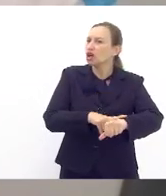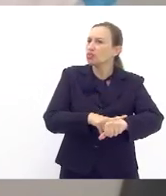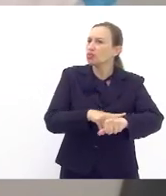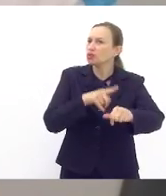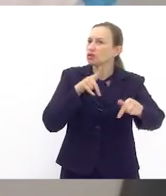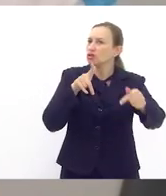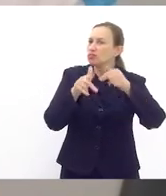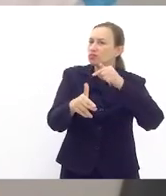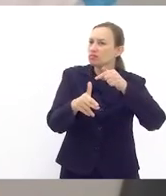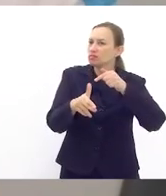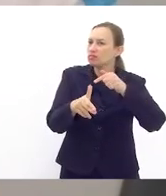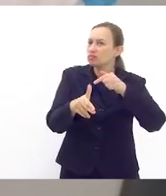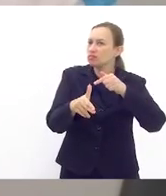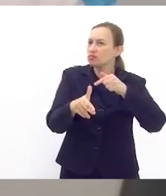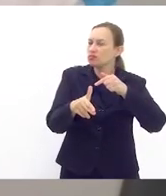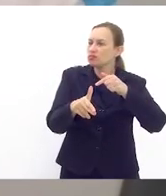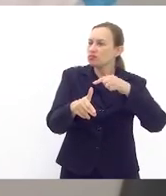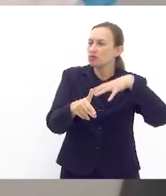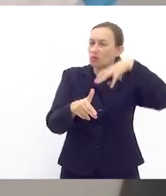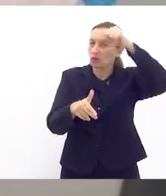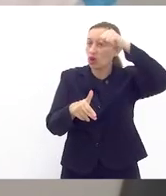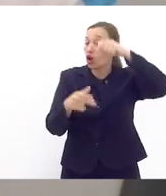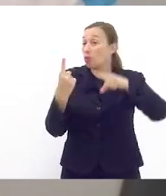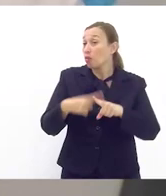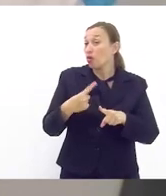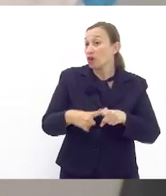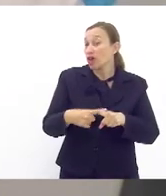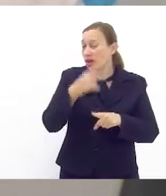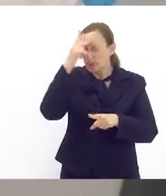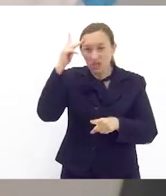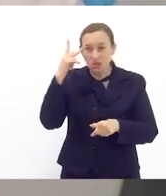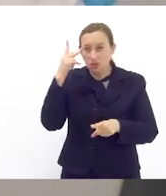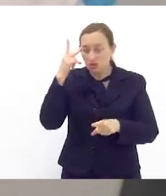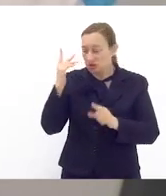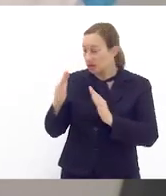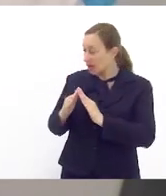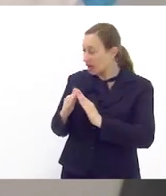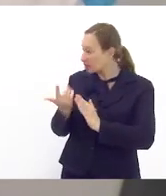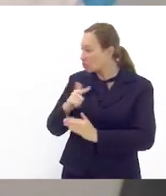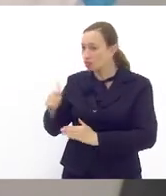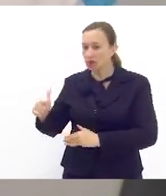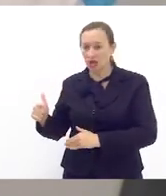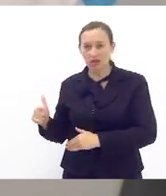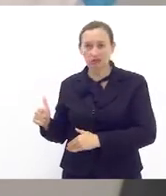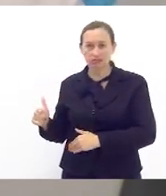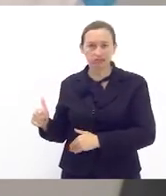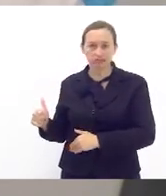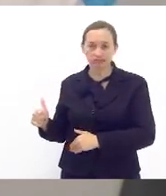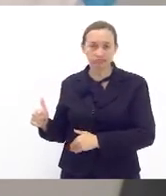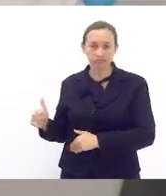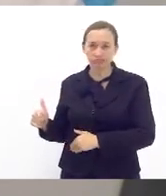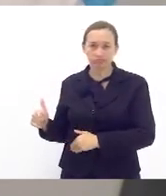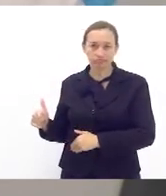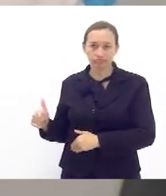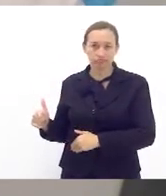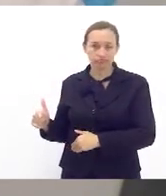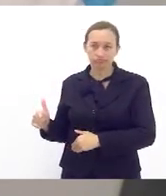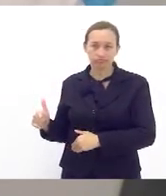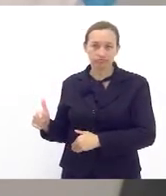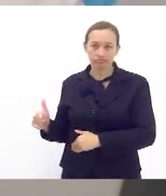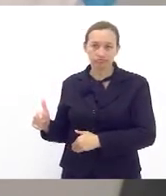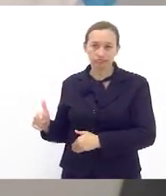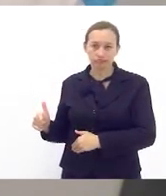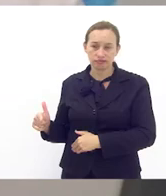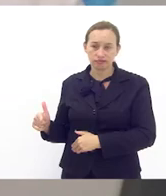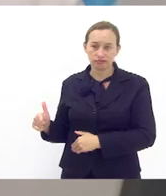interrupção de energia porque o consumidor não tem isso né A perda né a unidade fica sem a